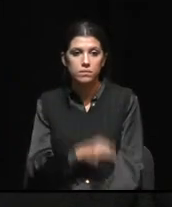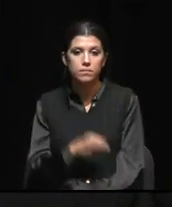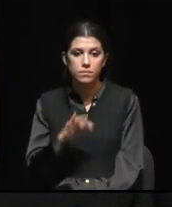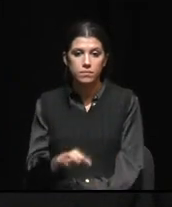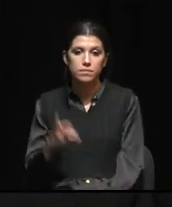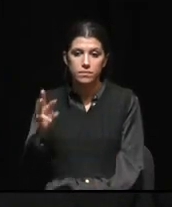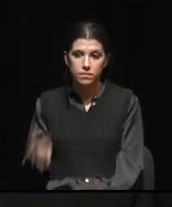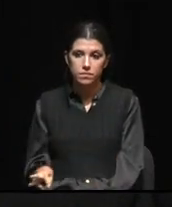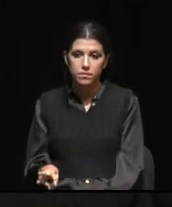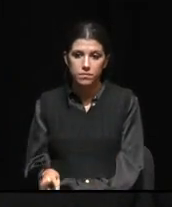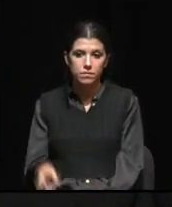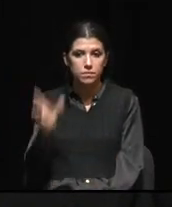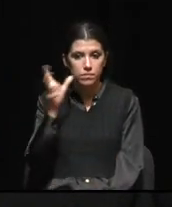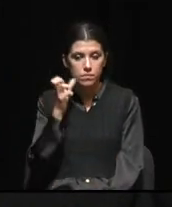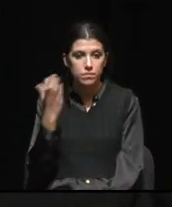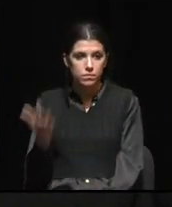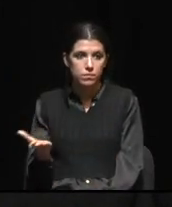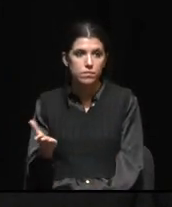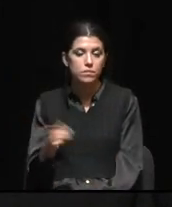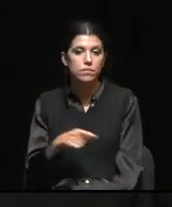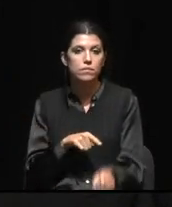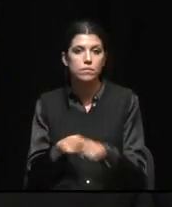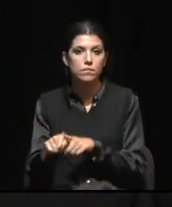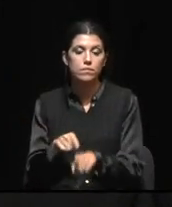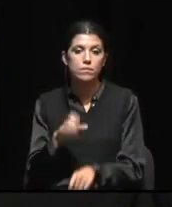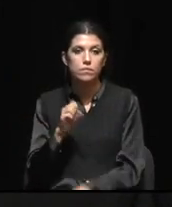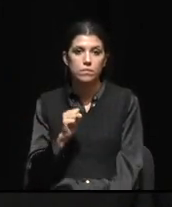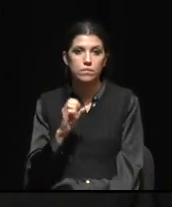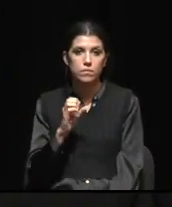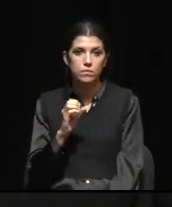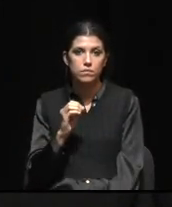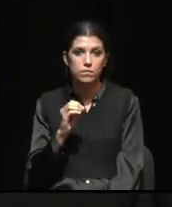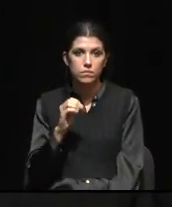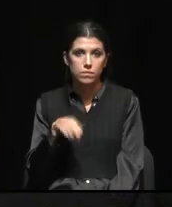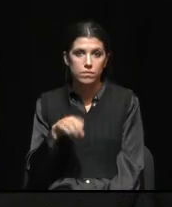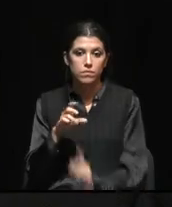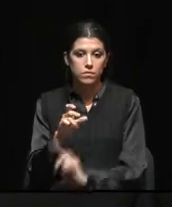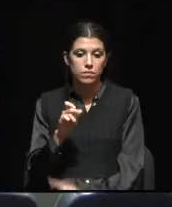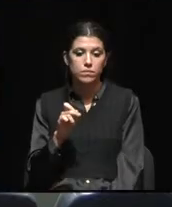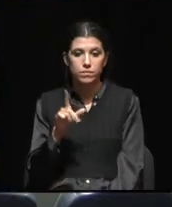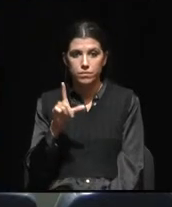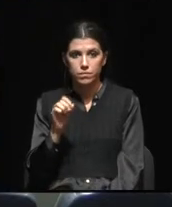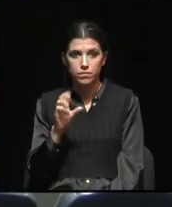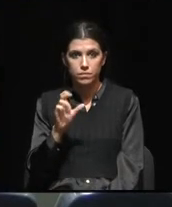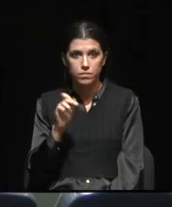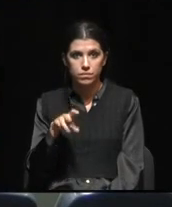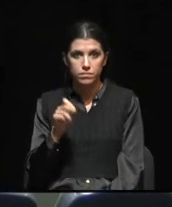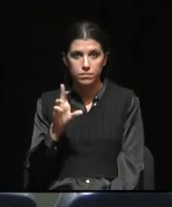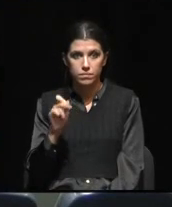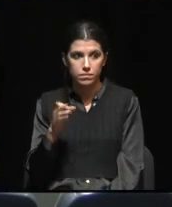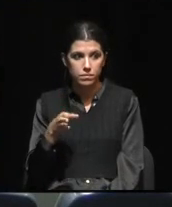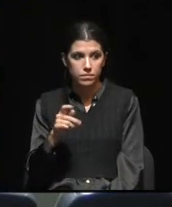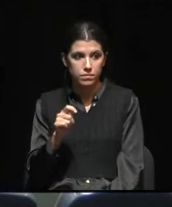PPM Vamos ouvir o deputado Gonçalo da câmara Pereira o PPM votou